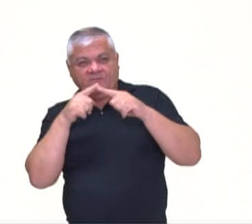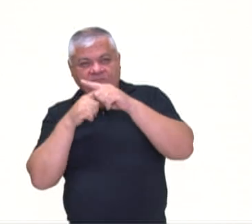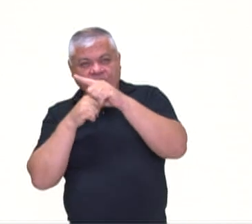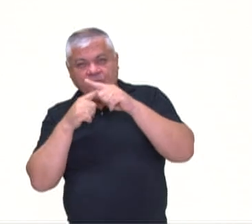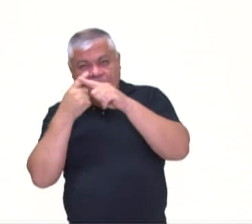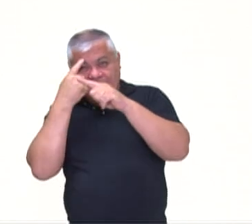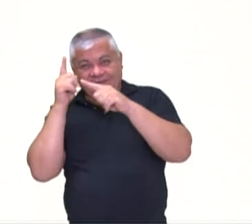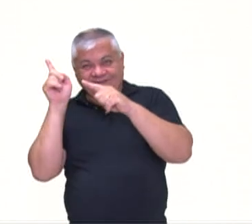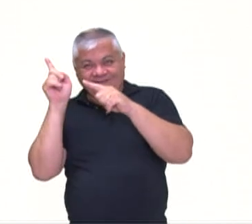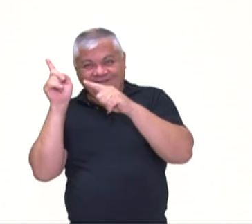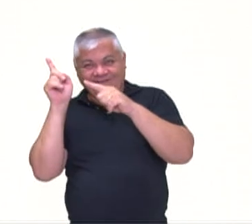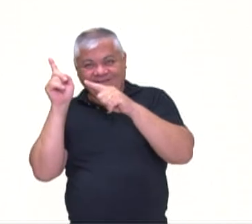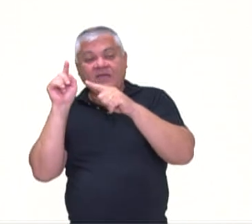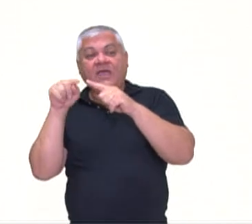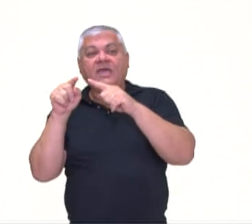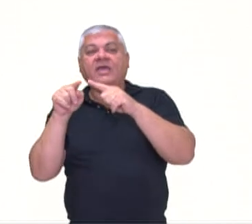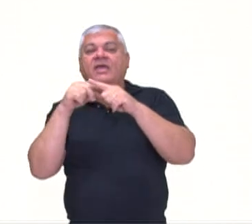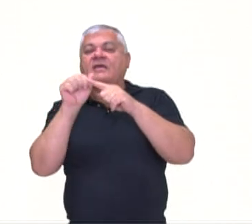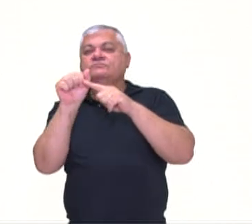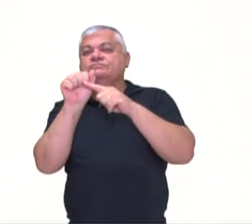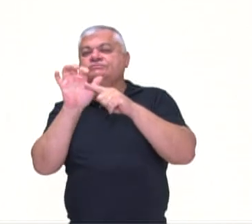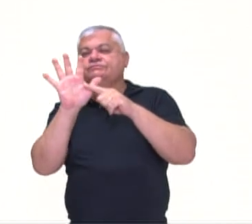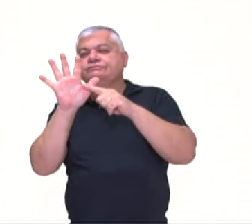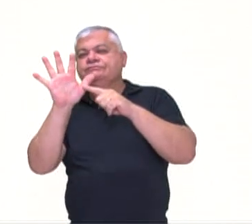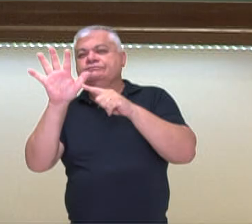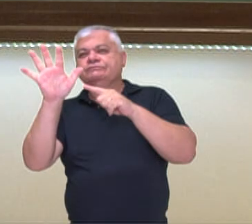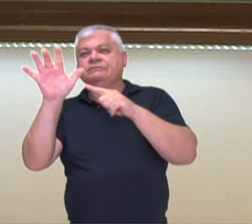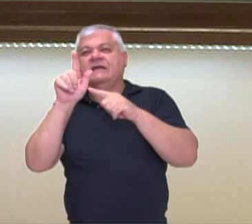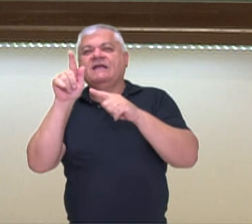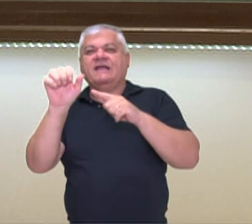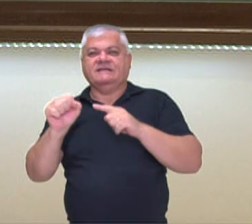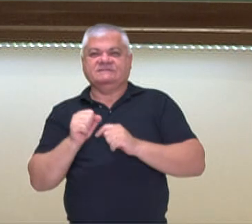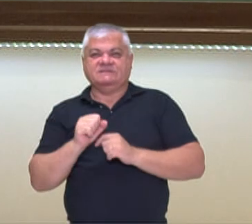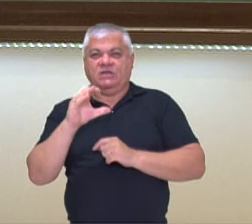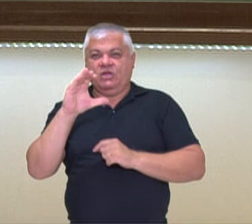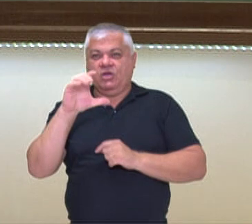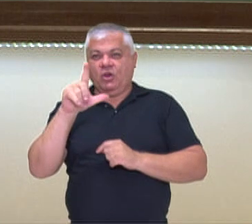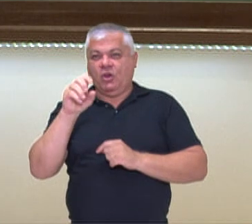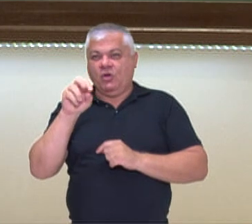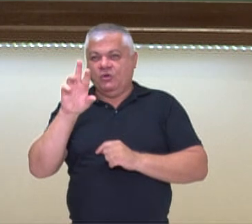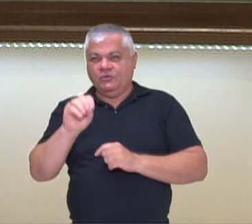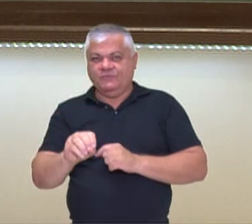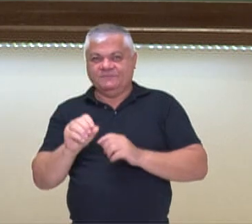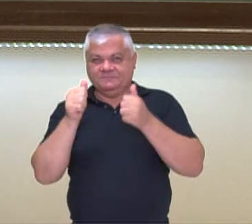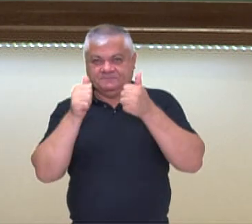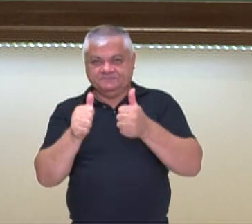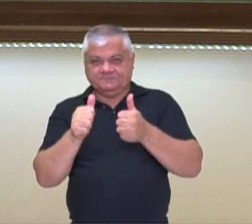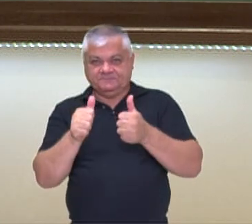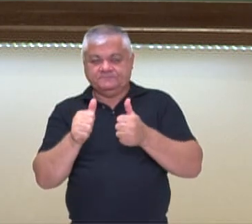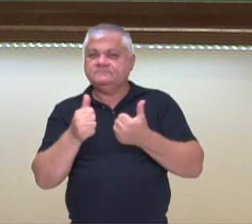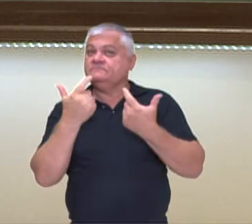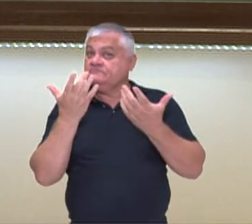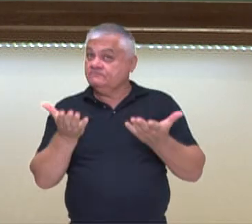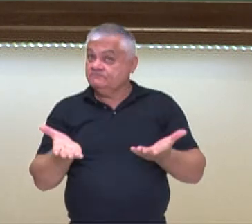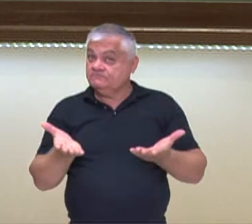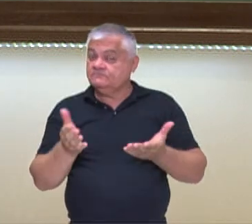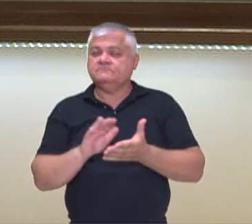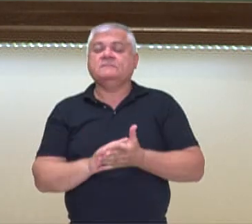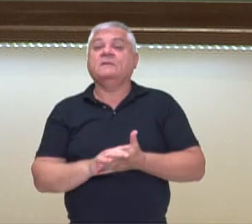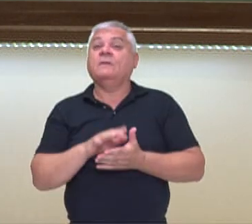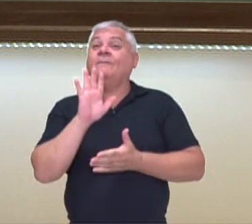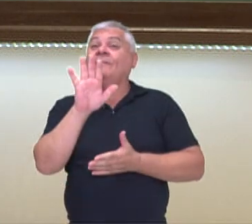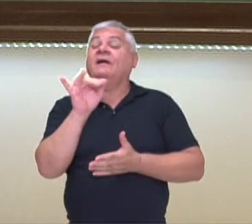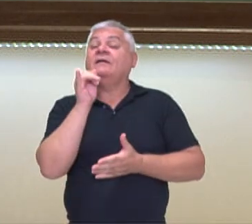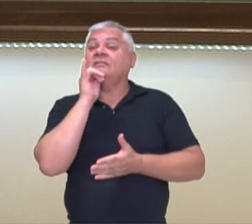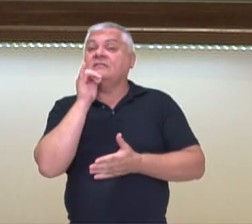cima, significa que há liberação do gás cloro, tá certo? Você não tem a obrigação de saber que era o gás cloro,